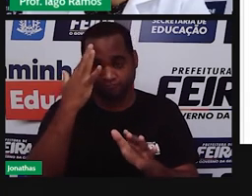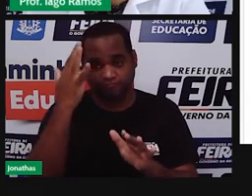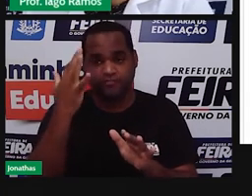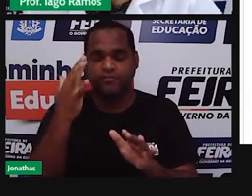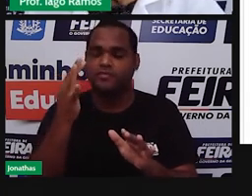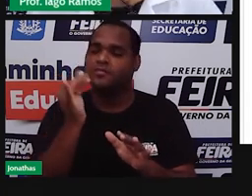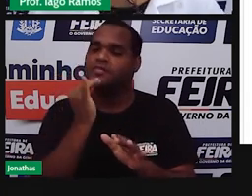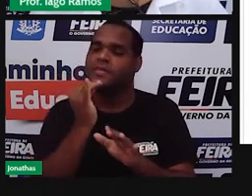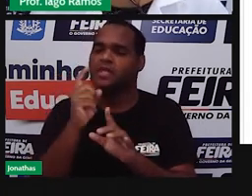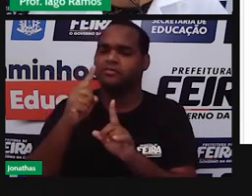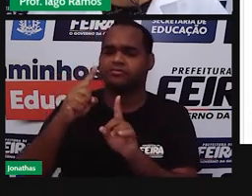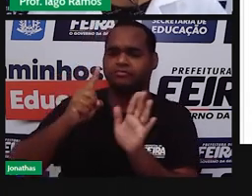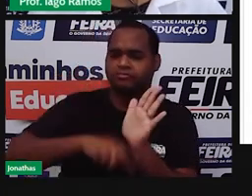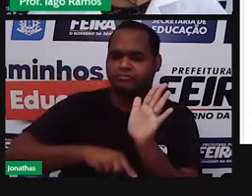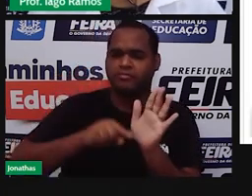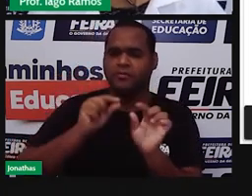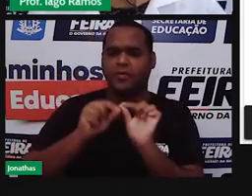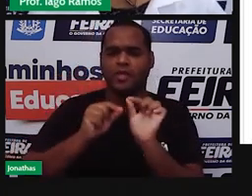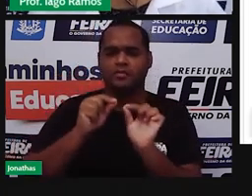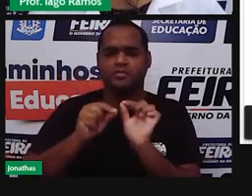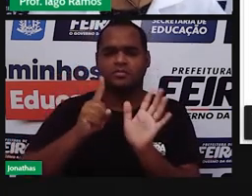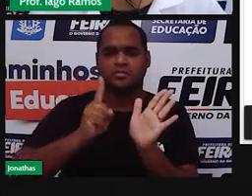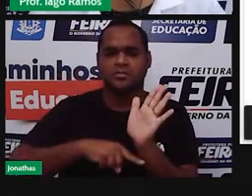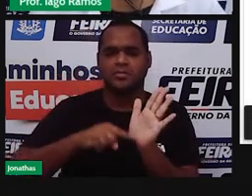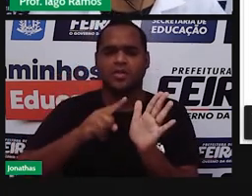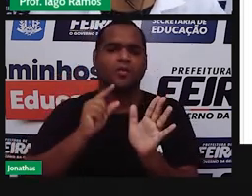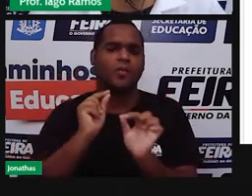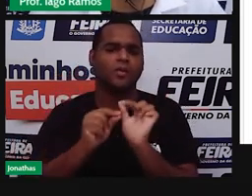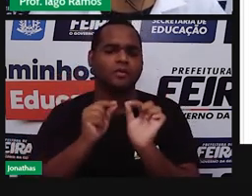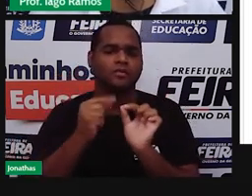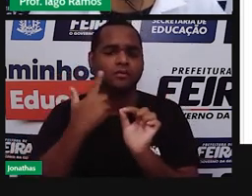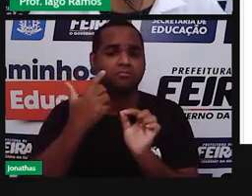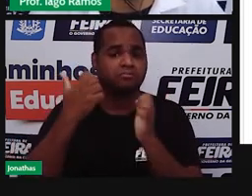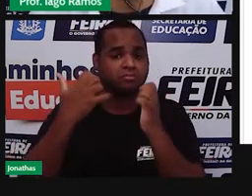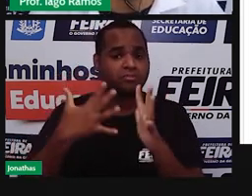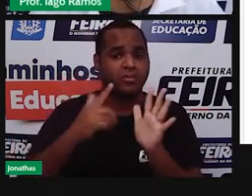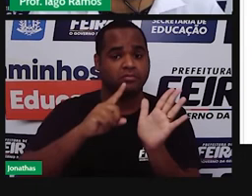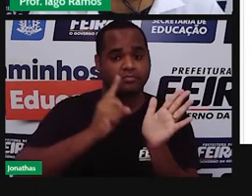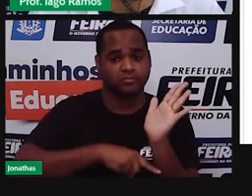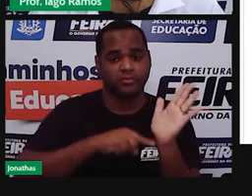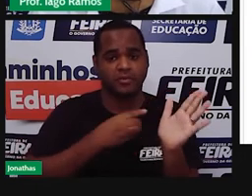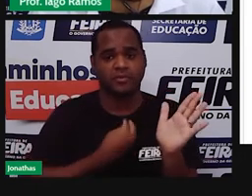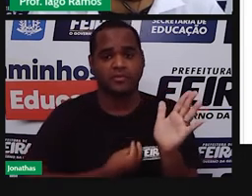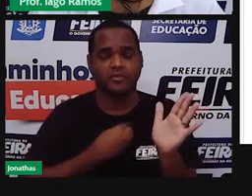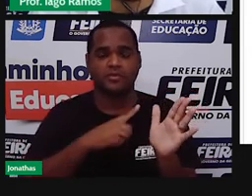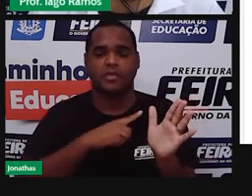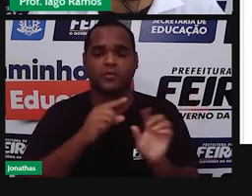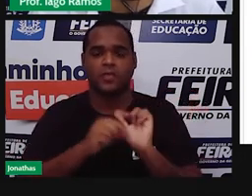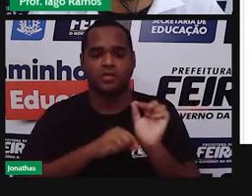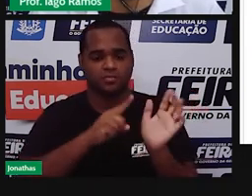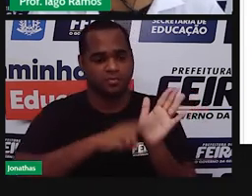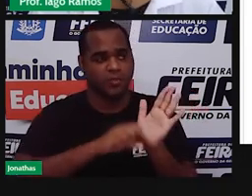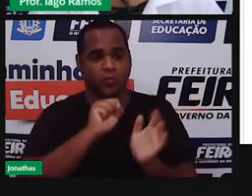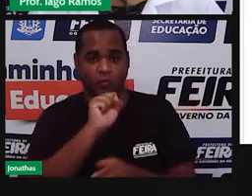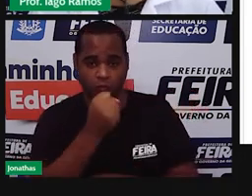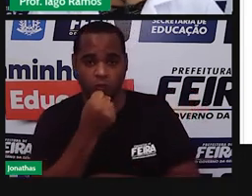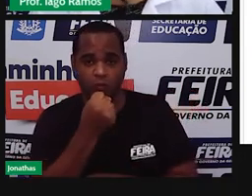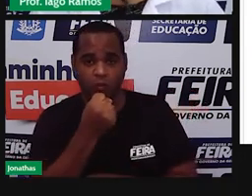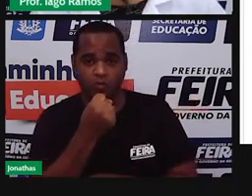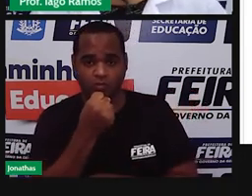Quando é que deu negativo? Veja que quando deu negativo, esse número aqui, ó, menos